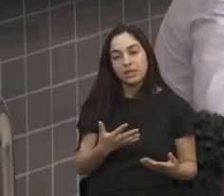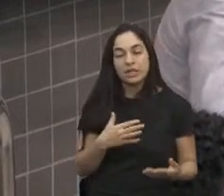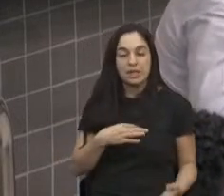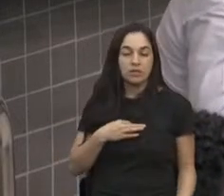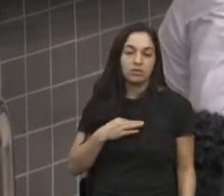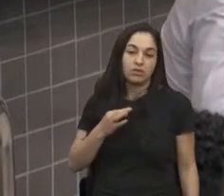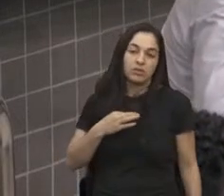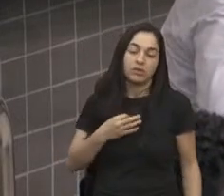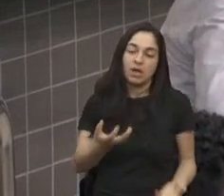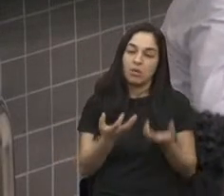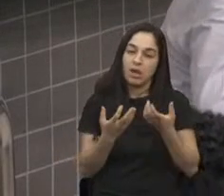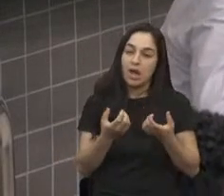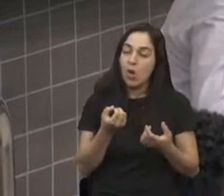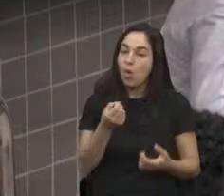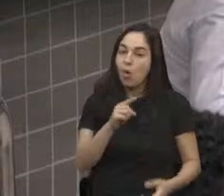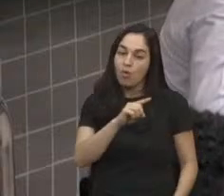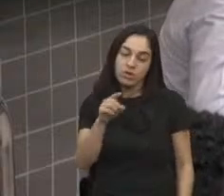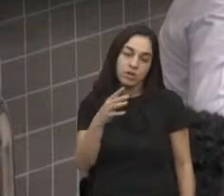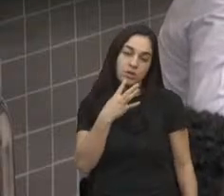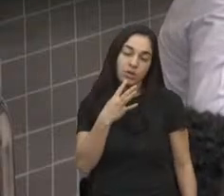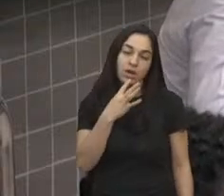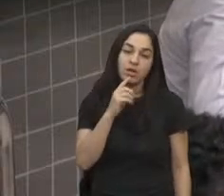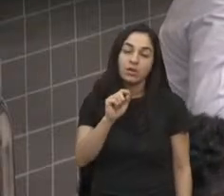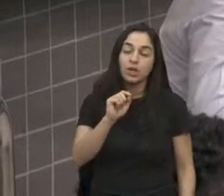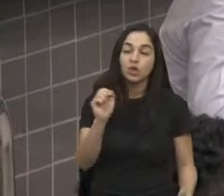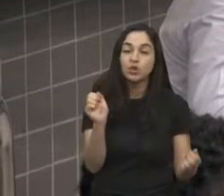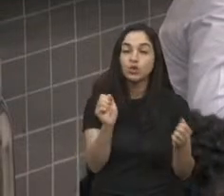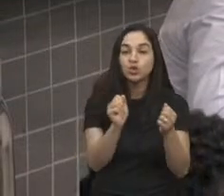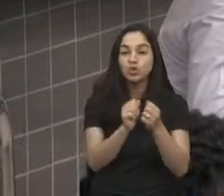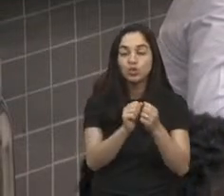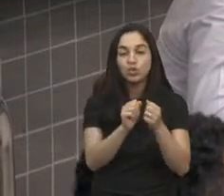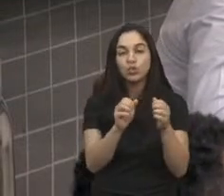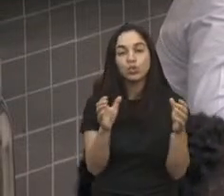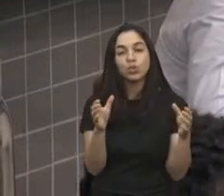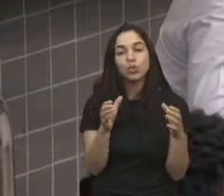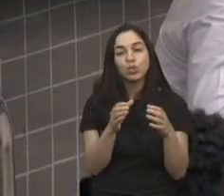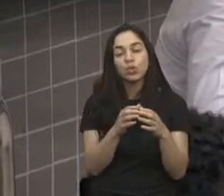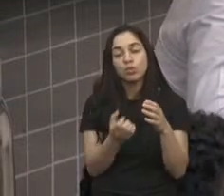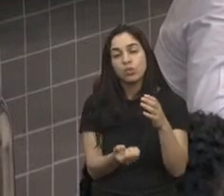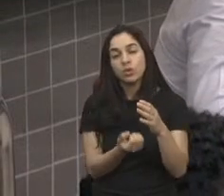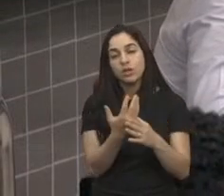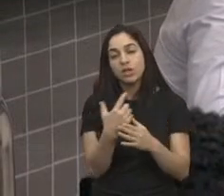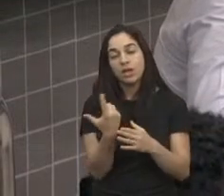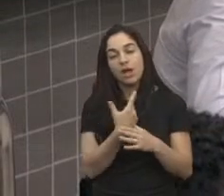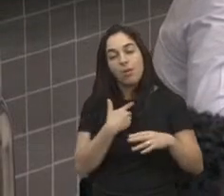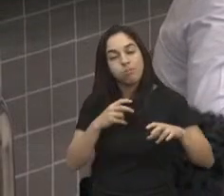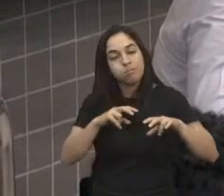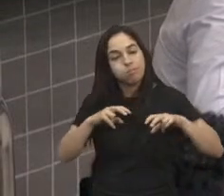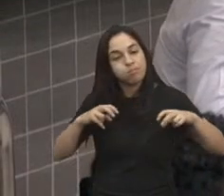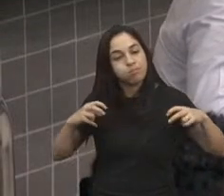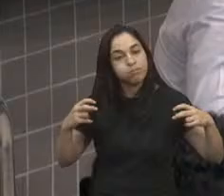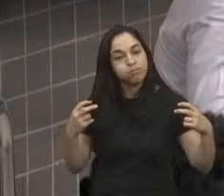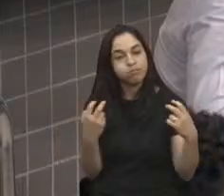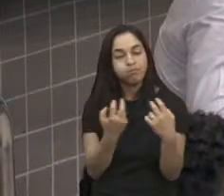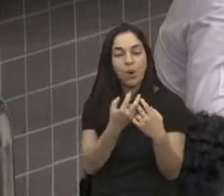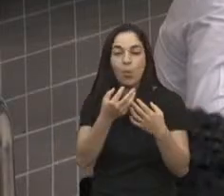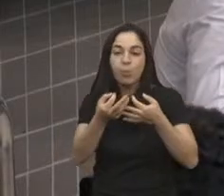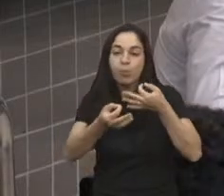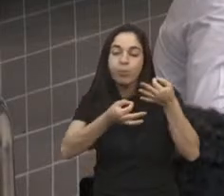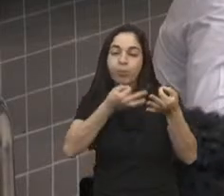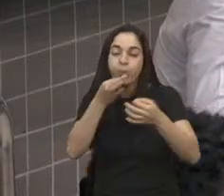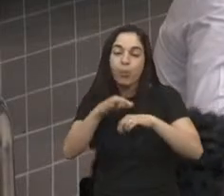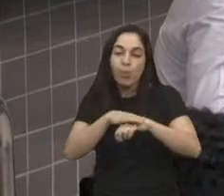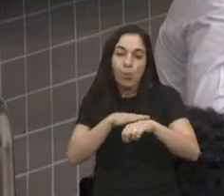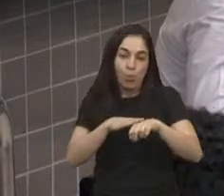ou o que vocês conheçam, vocês se unirem, montarem um grupo e a gente sentar para conversar, tá, vereadores? Eu acho que